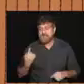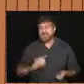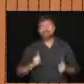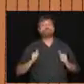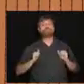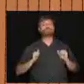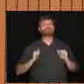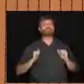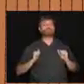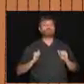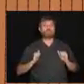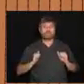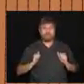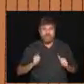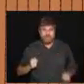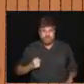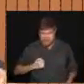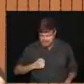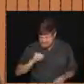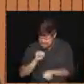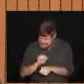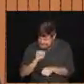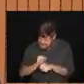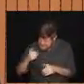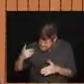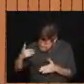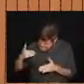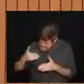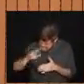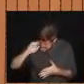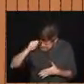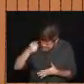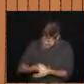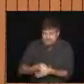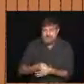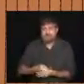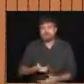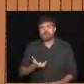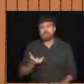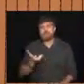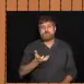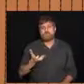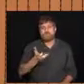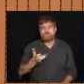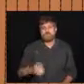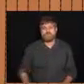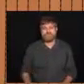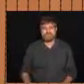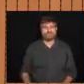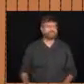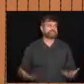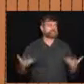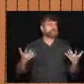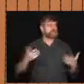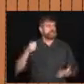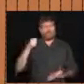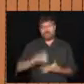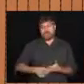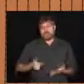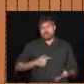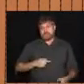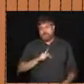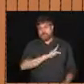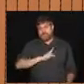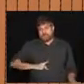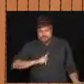coisas. E eu deixei para tomar a decisão, eu queria até não ter tomado essa decisão. Eu sei que são dois